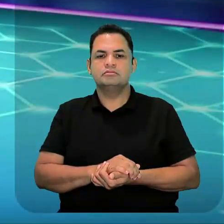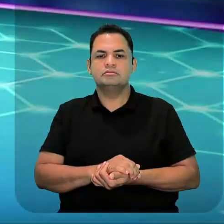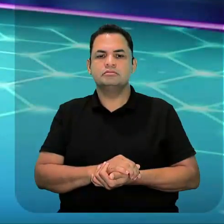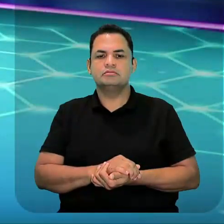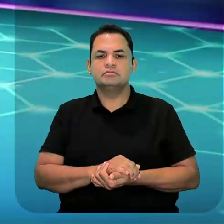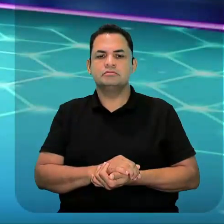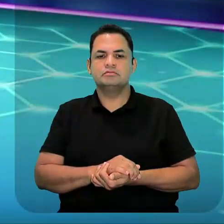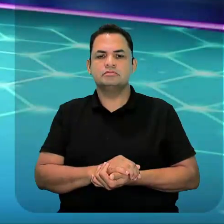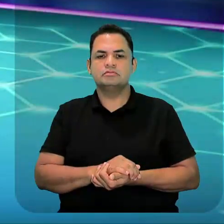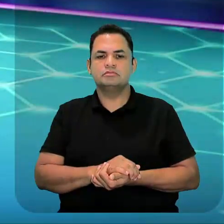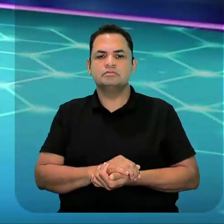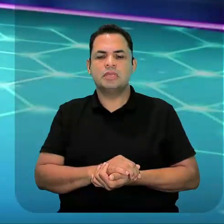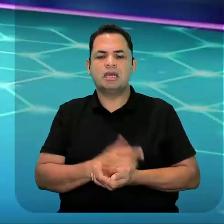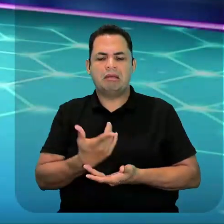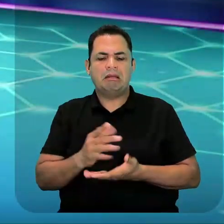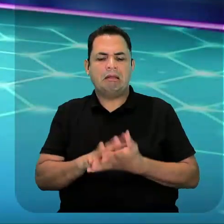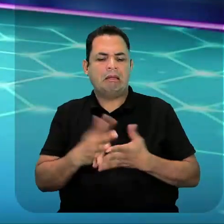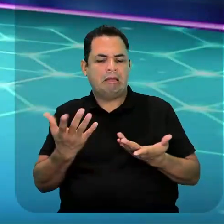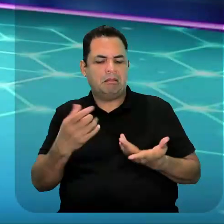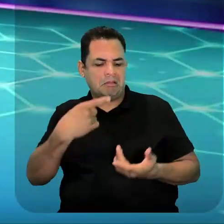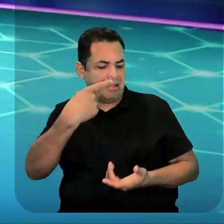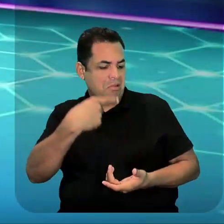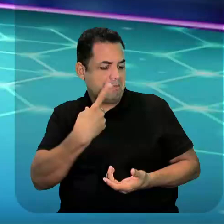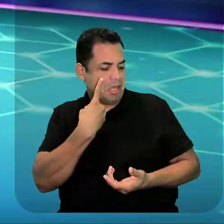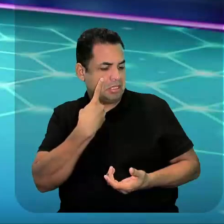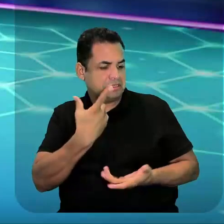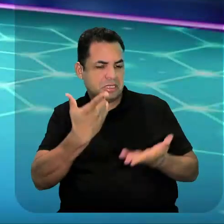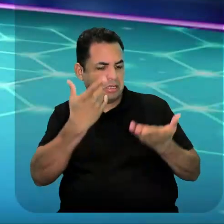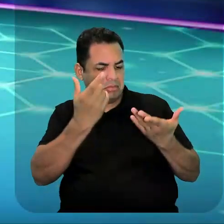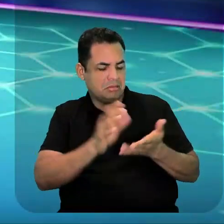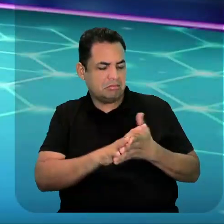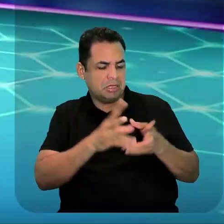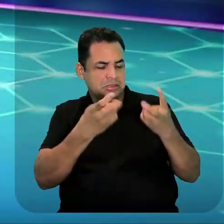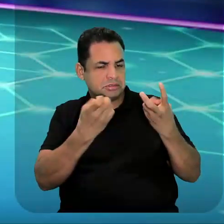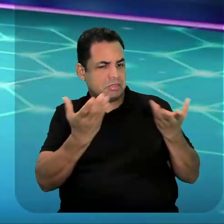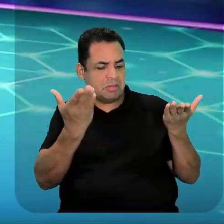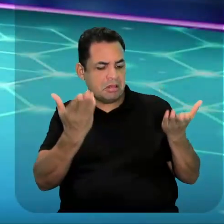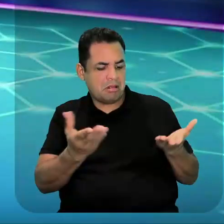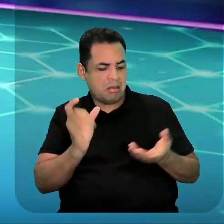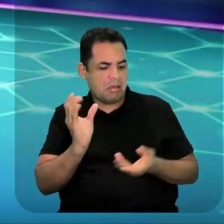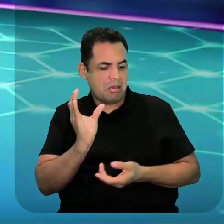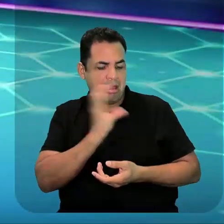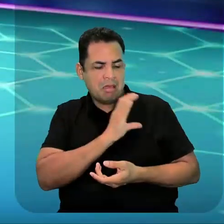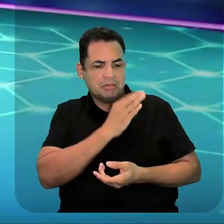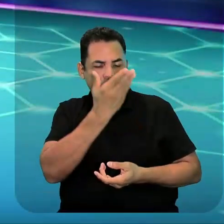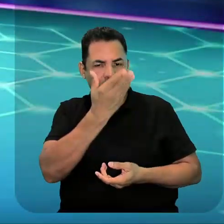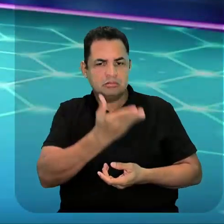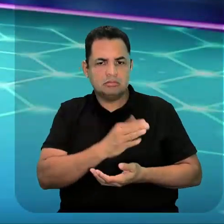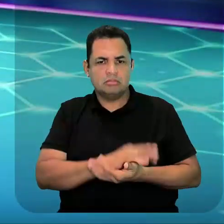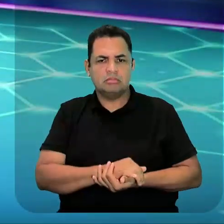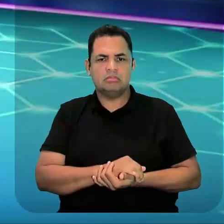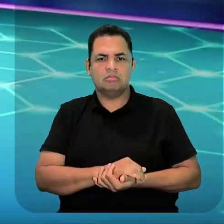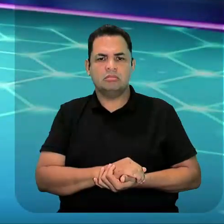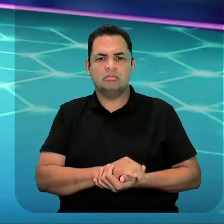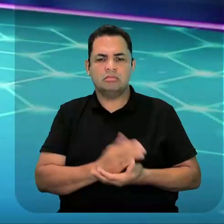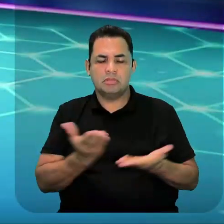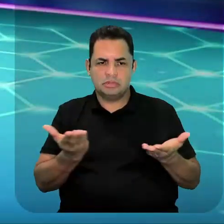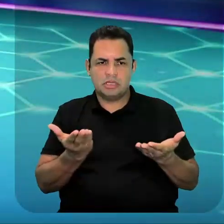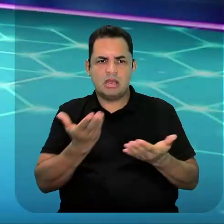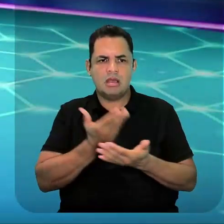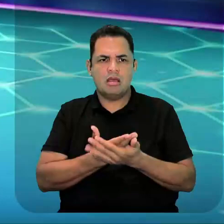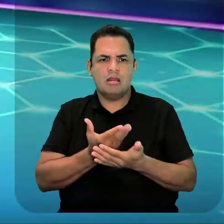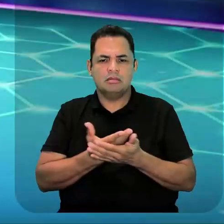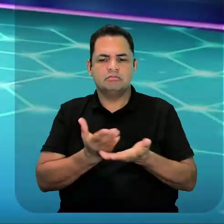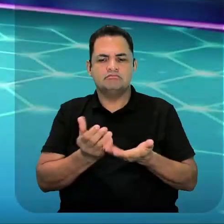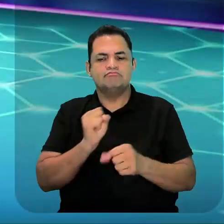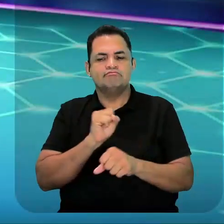entre nós, fica bem na cara, viu, gente? Fica muito na cara quem faz uso. Então, pessoal, essa foi a nossa aula de